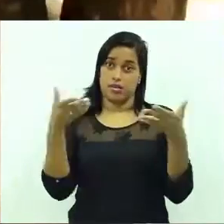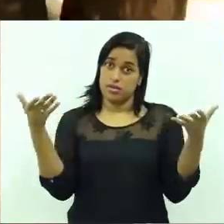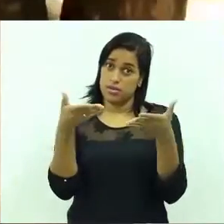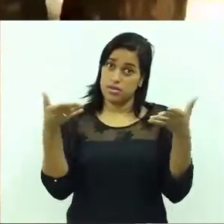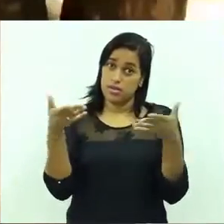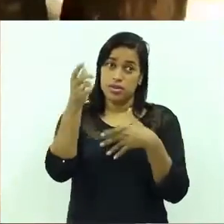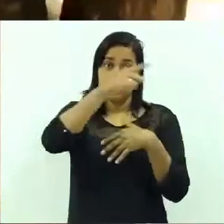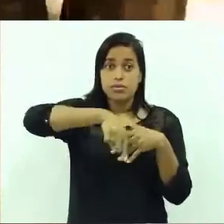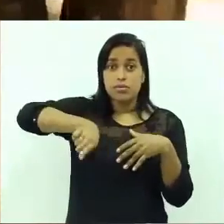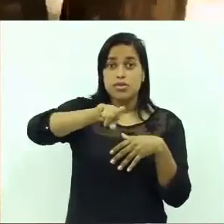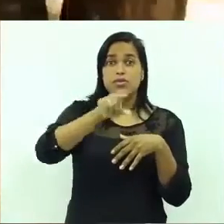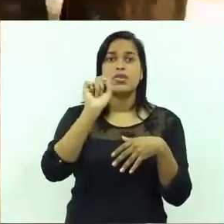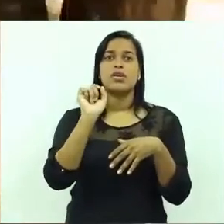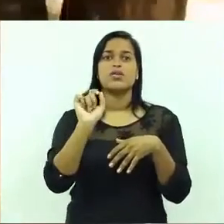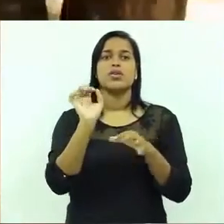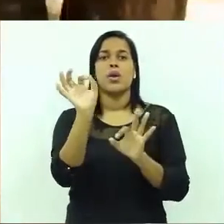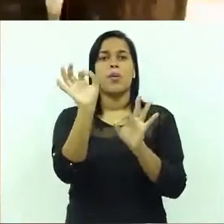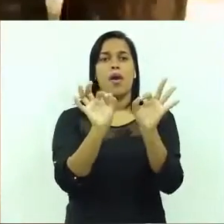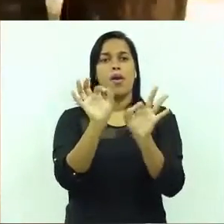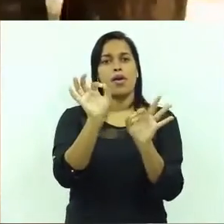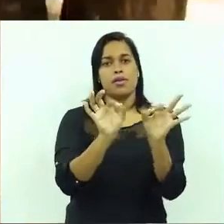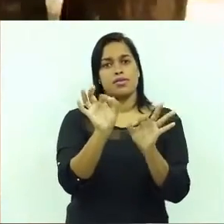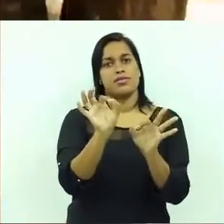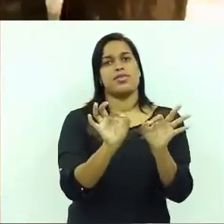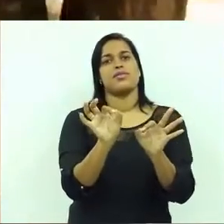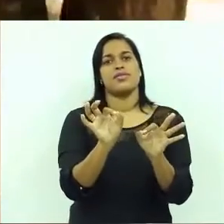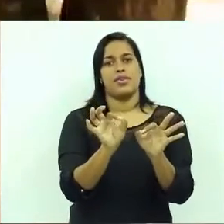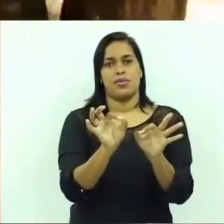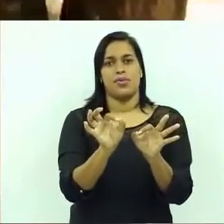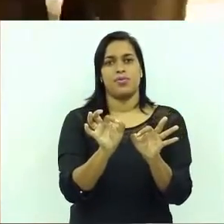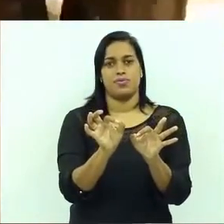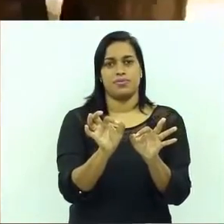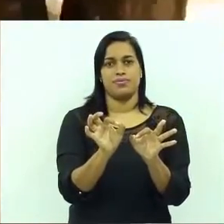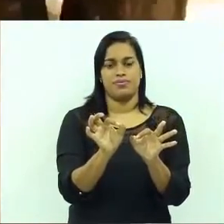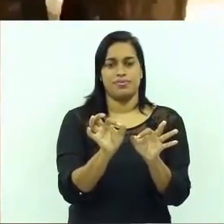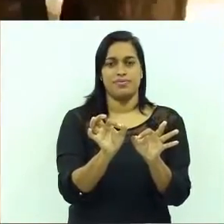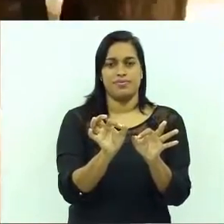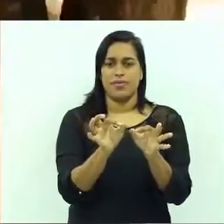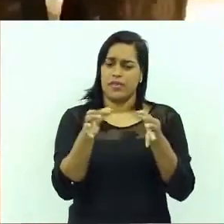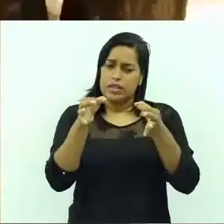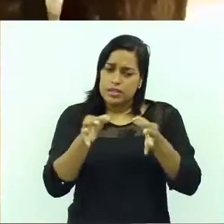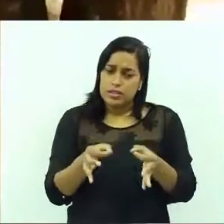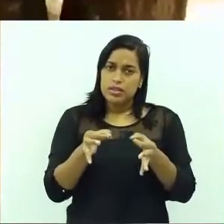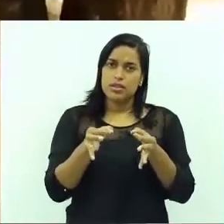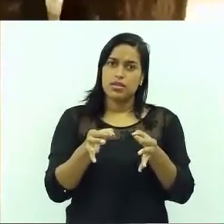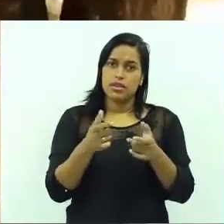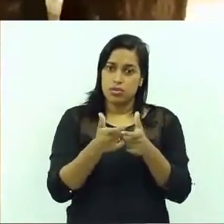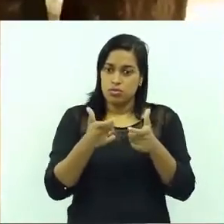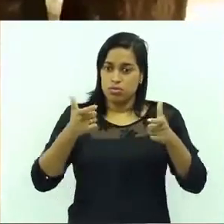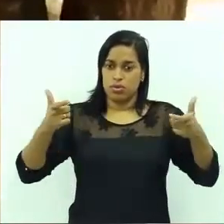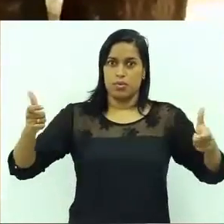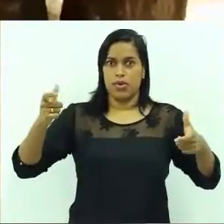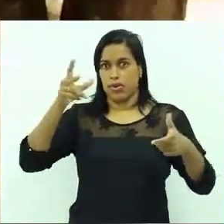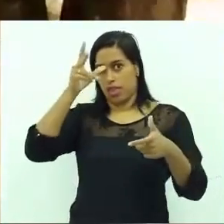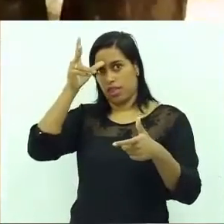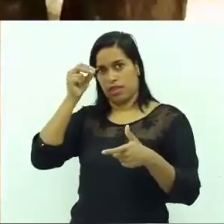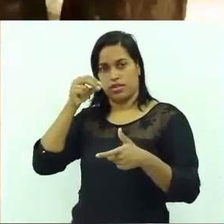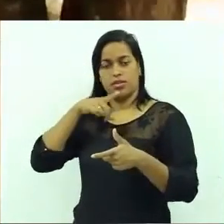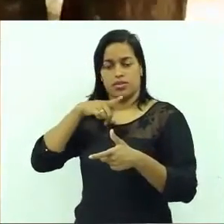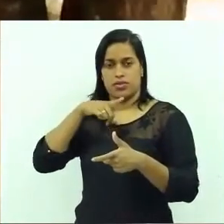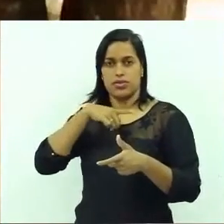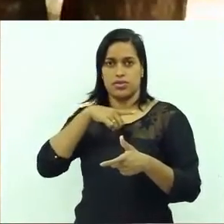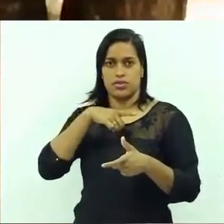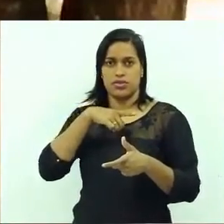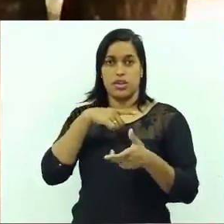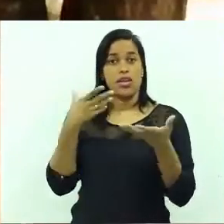trago para vocês uma montagem padrão, uma montagem que vai dar certo com a maioria das ideias que vocês puderem